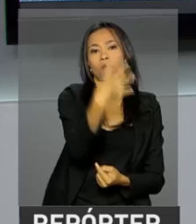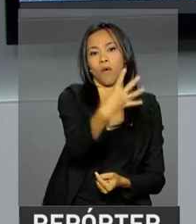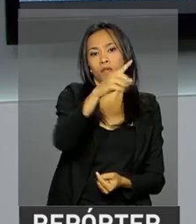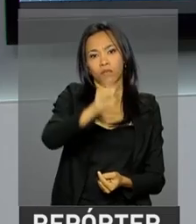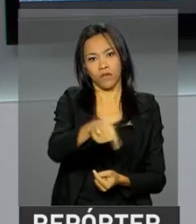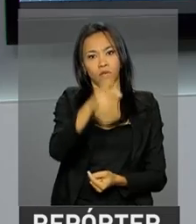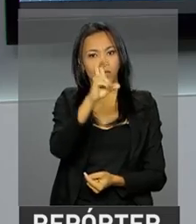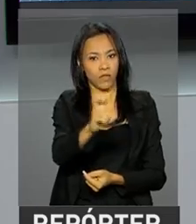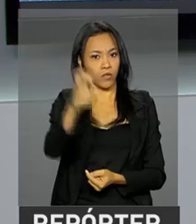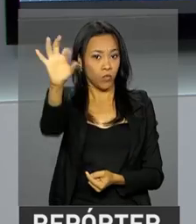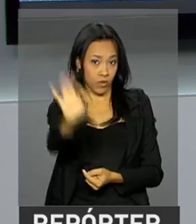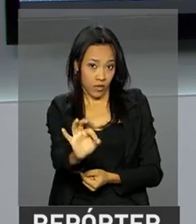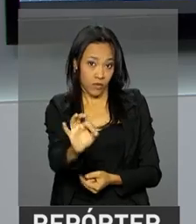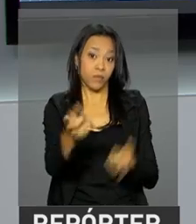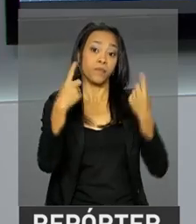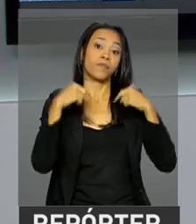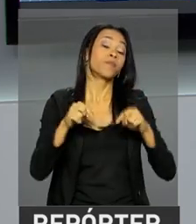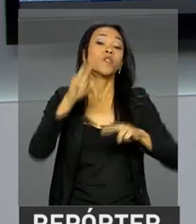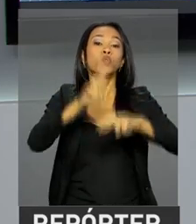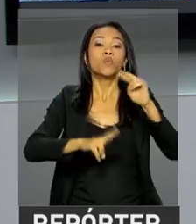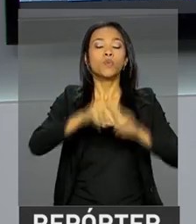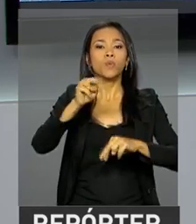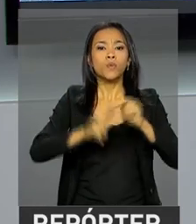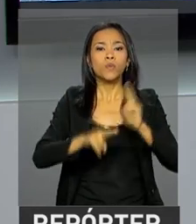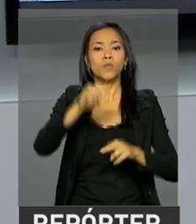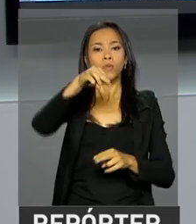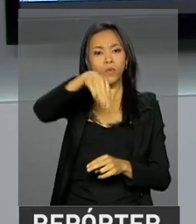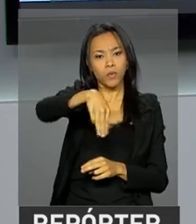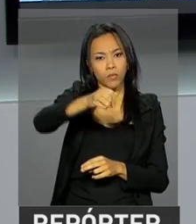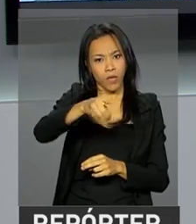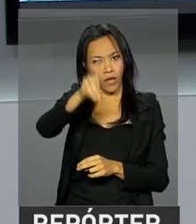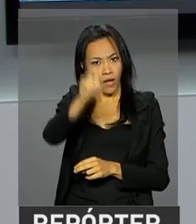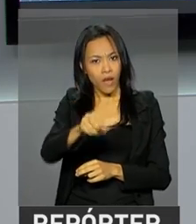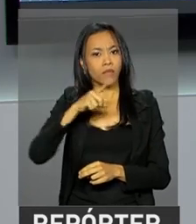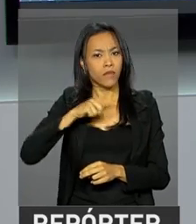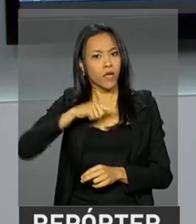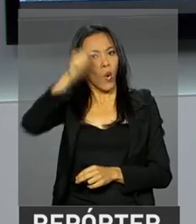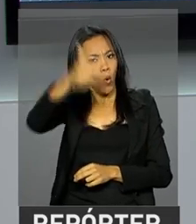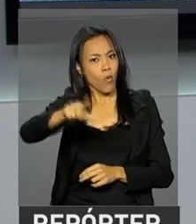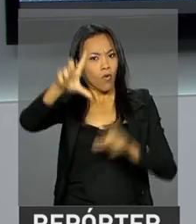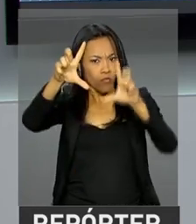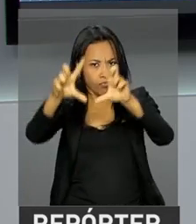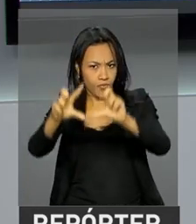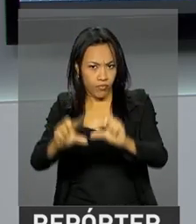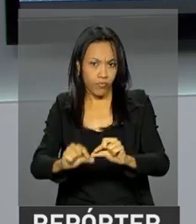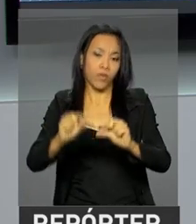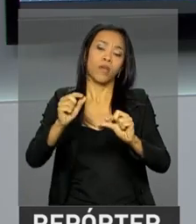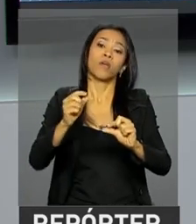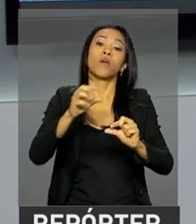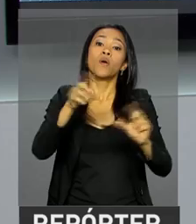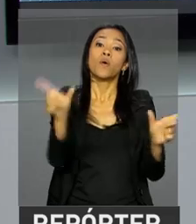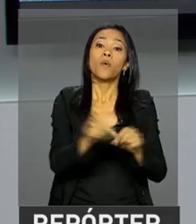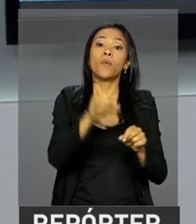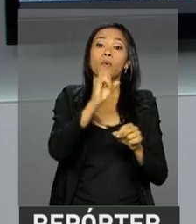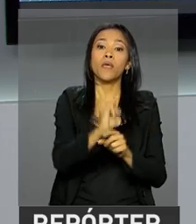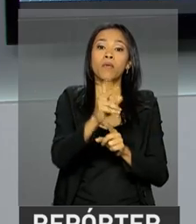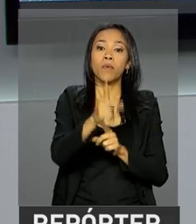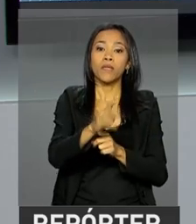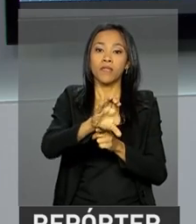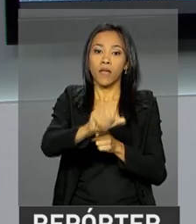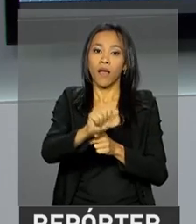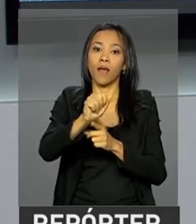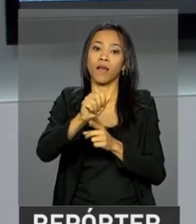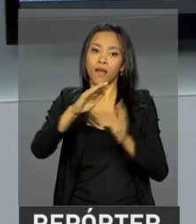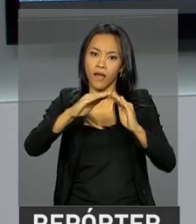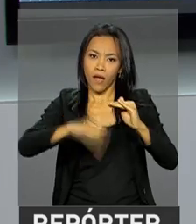4,5%. E para junho, o mercado financeiro prevê deflação. Segundo os analistas, o IPCA cai